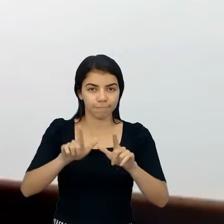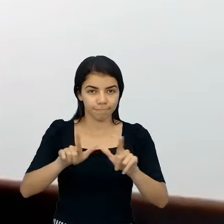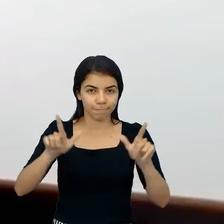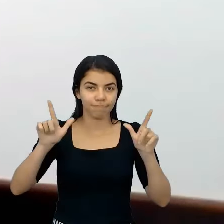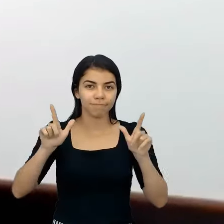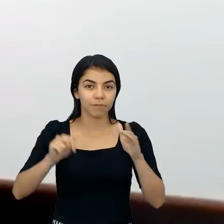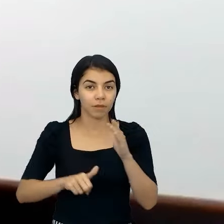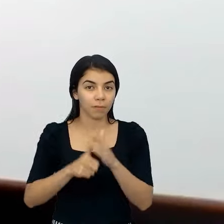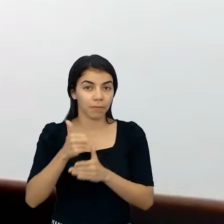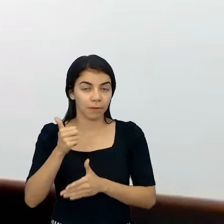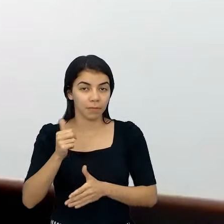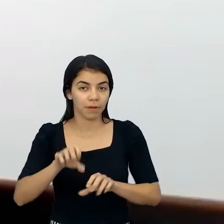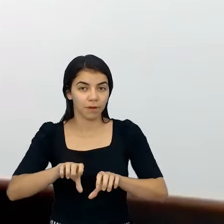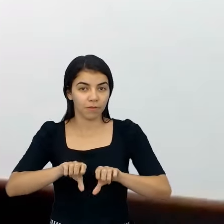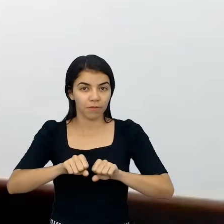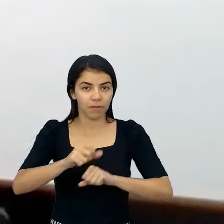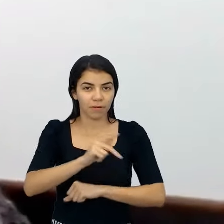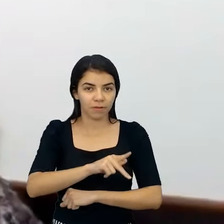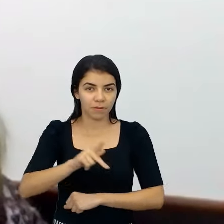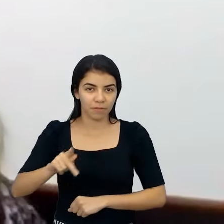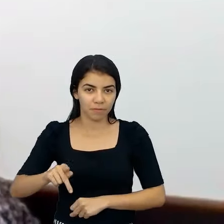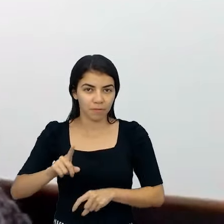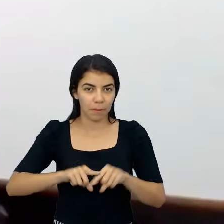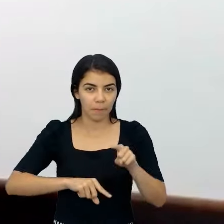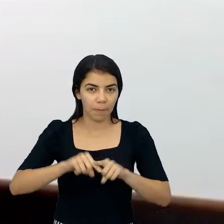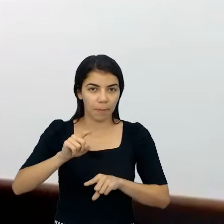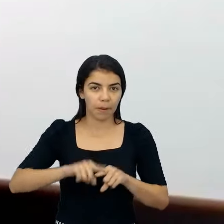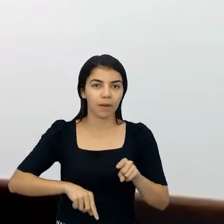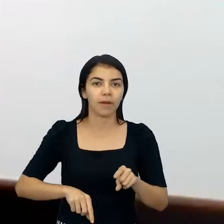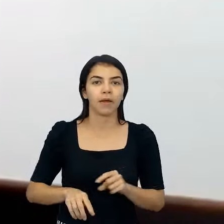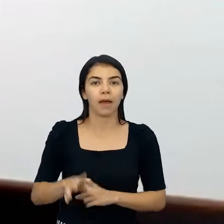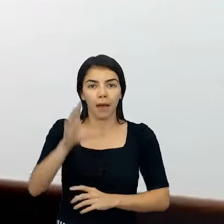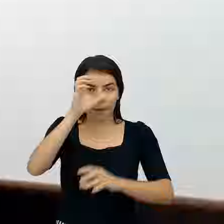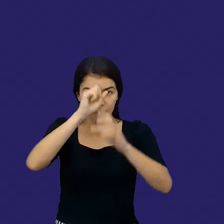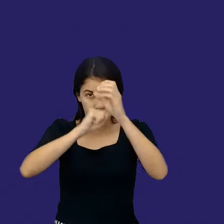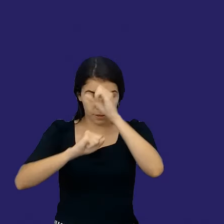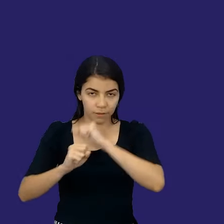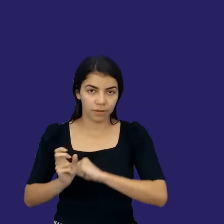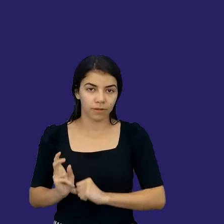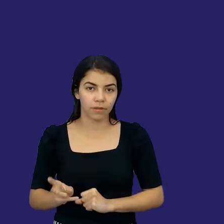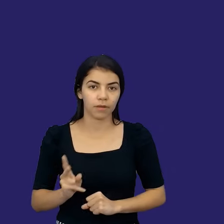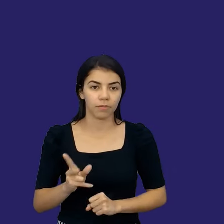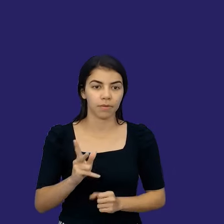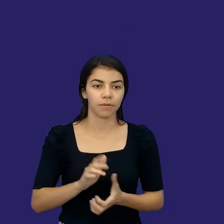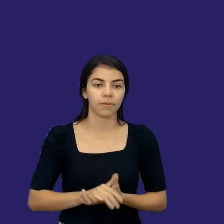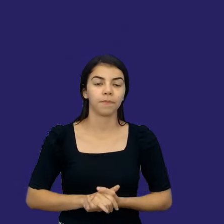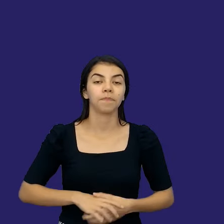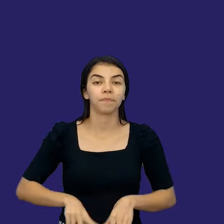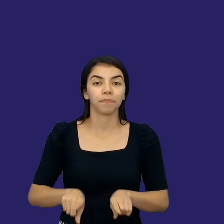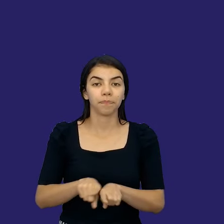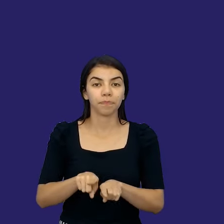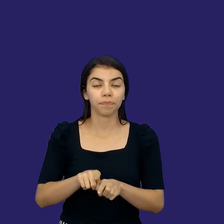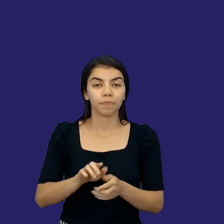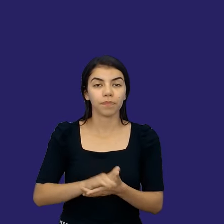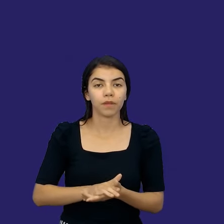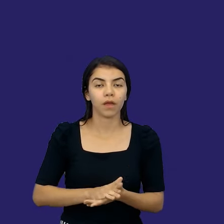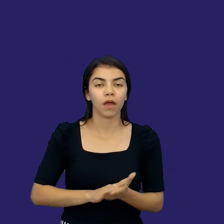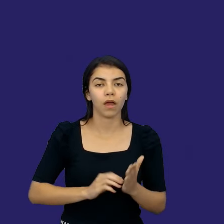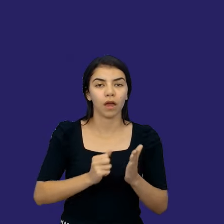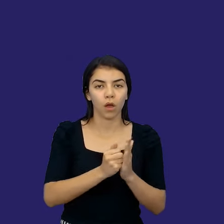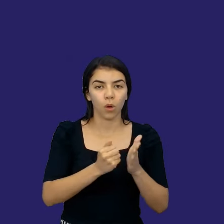primeira formação de professores, material didático Aprender Sempre, com o currículo, no caso,